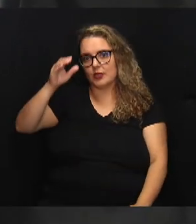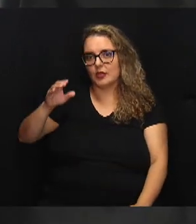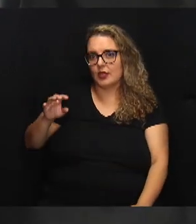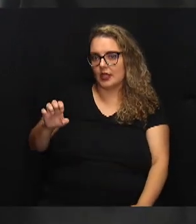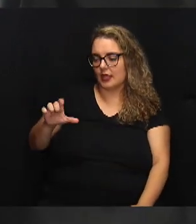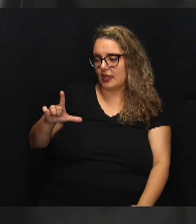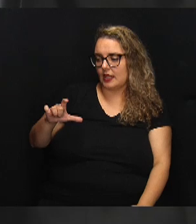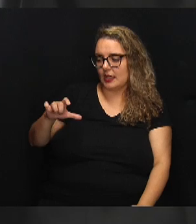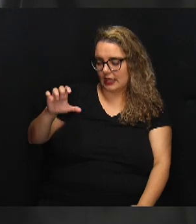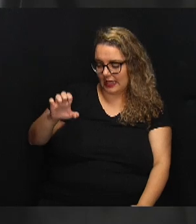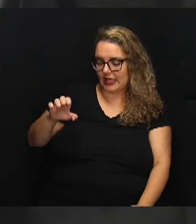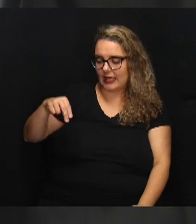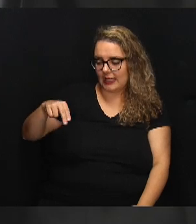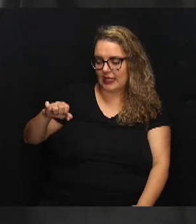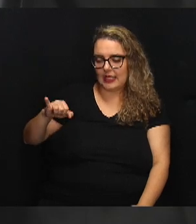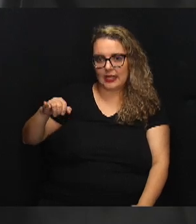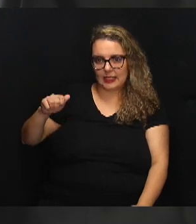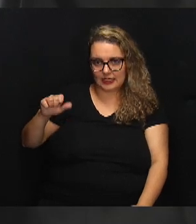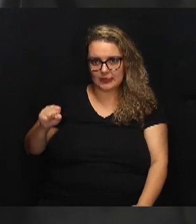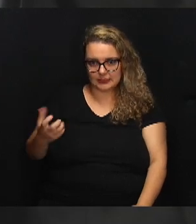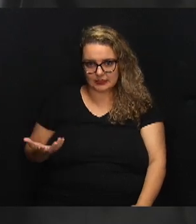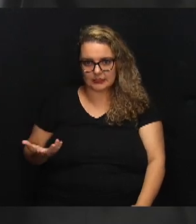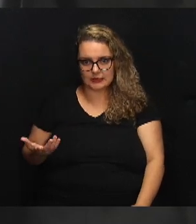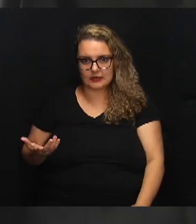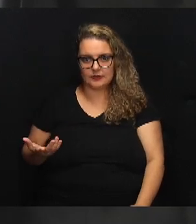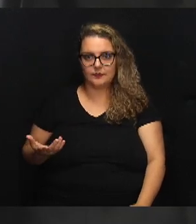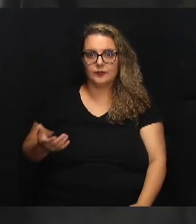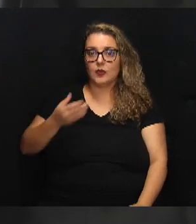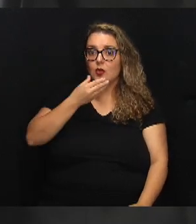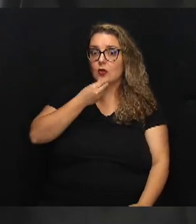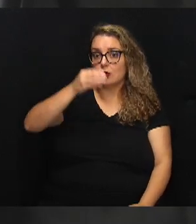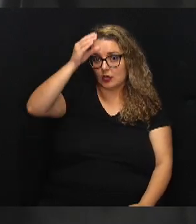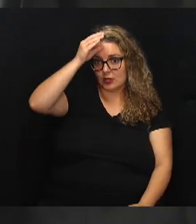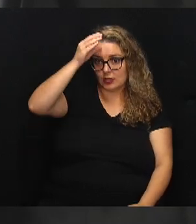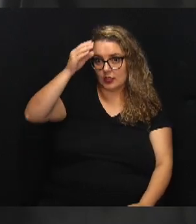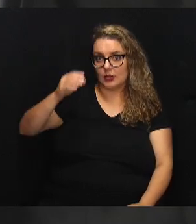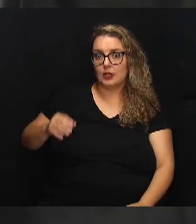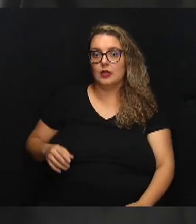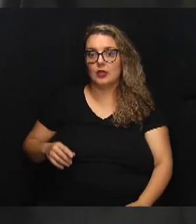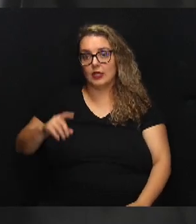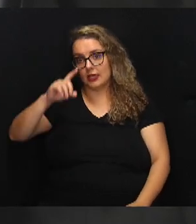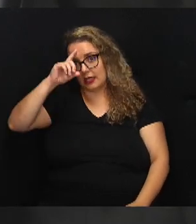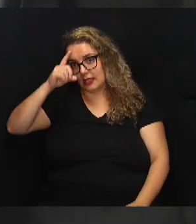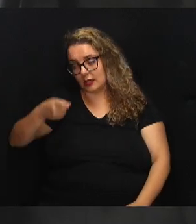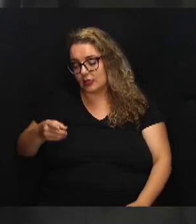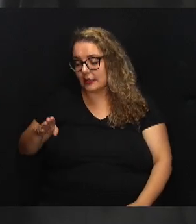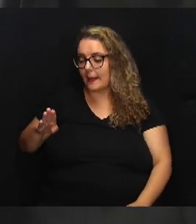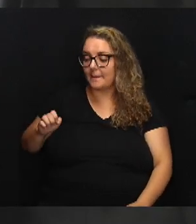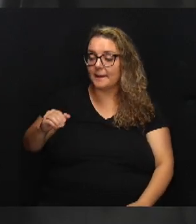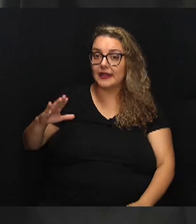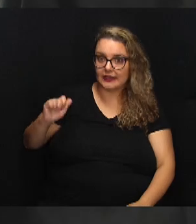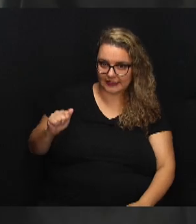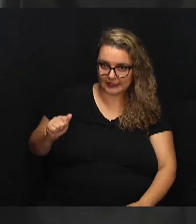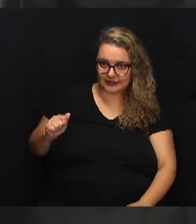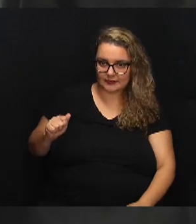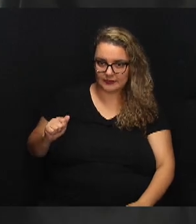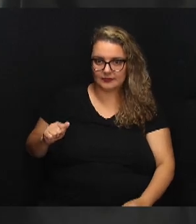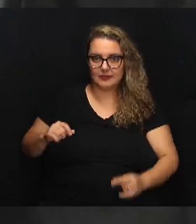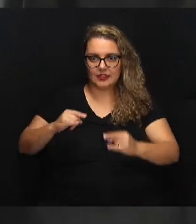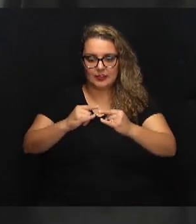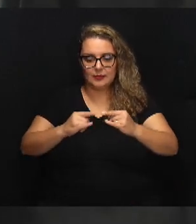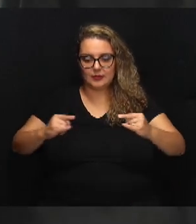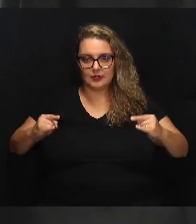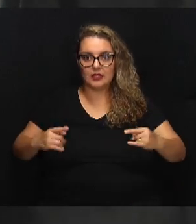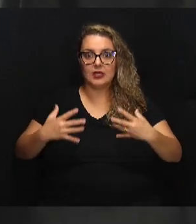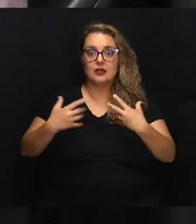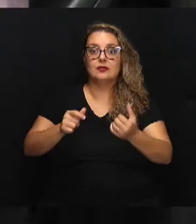São meus padrinhos de batismo. O tio Enéas, ele era o dono da banca em Jacarezinho. a Agência Brum Cultural, que era a banca que